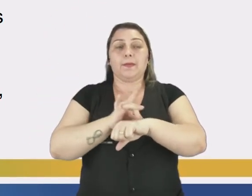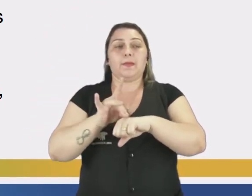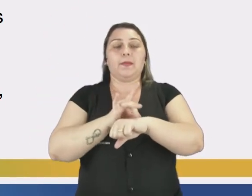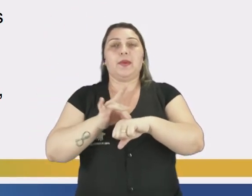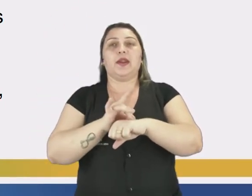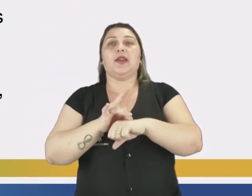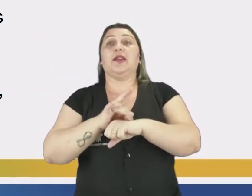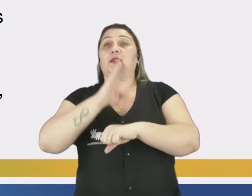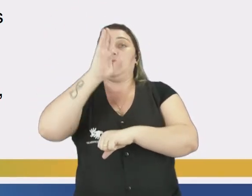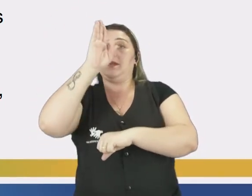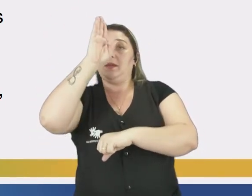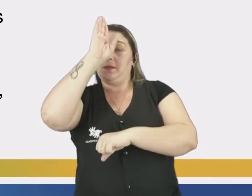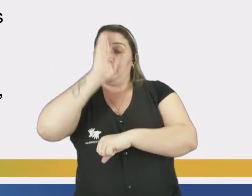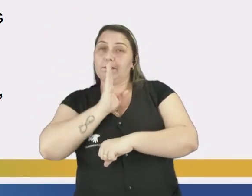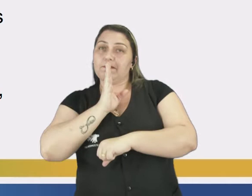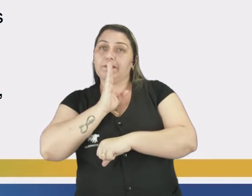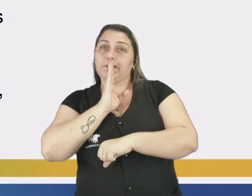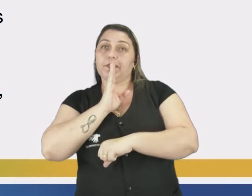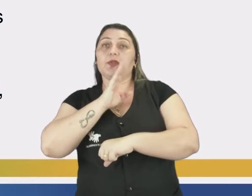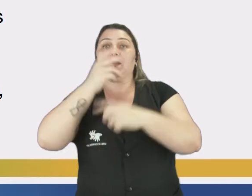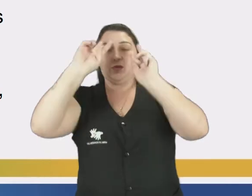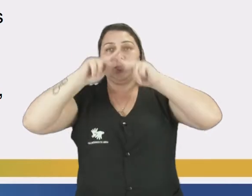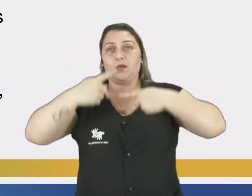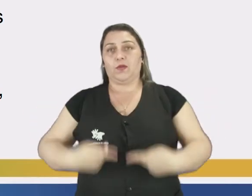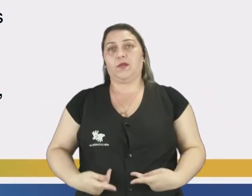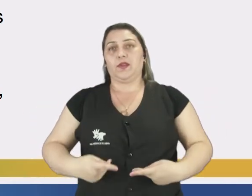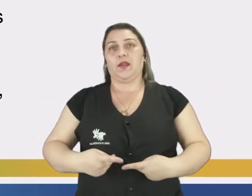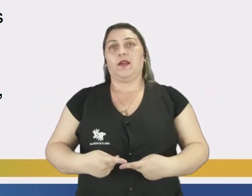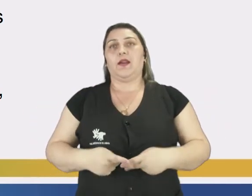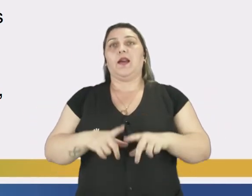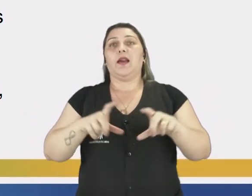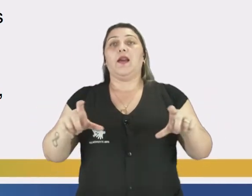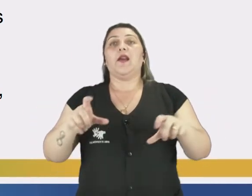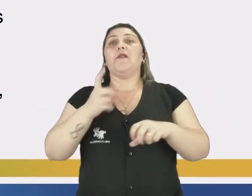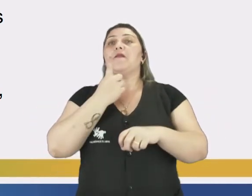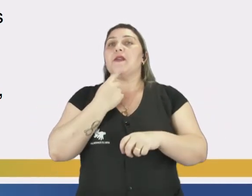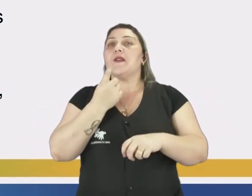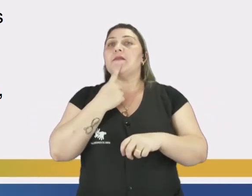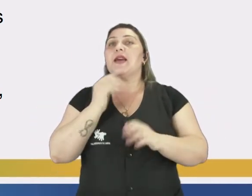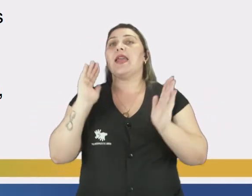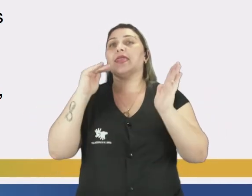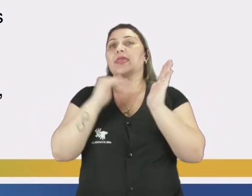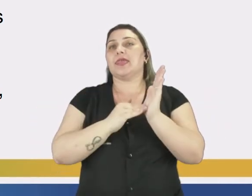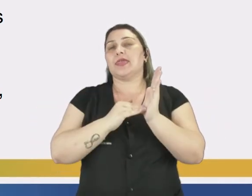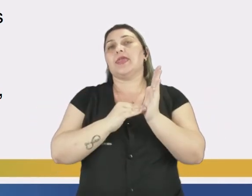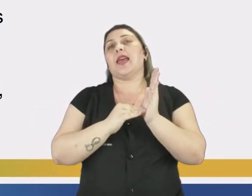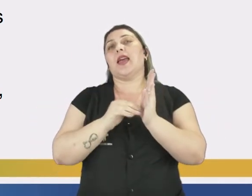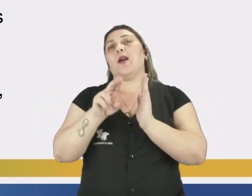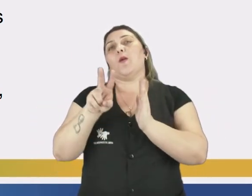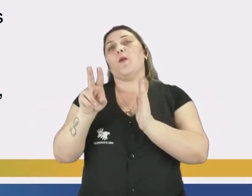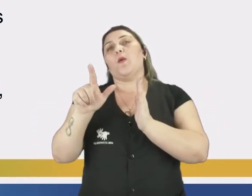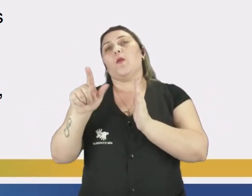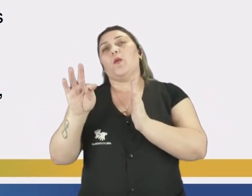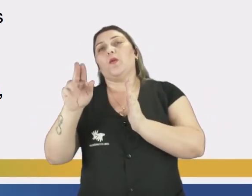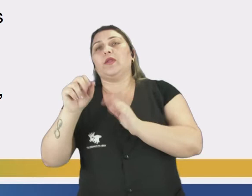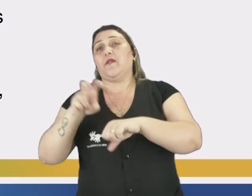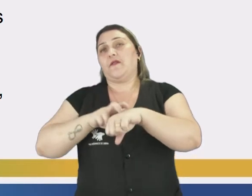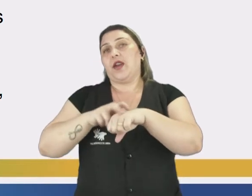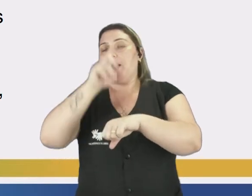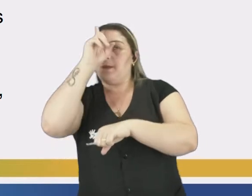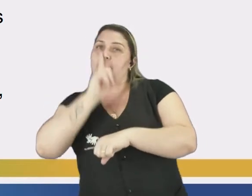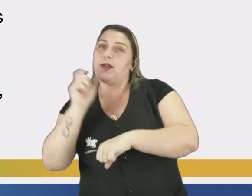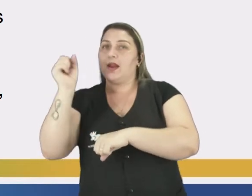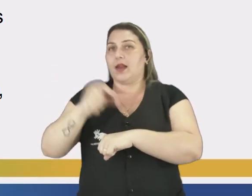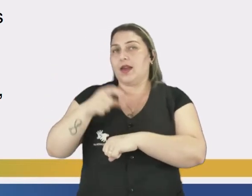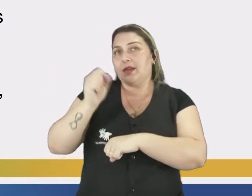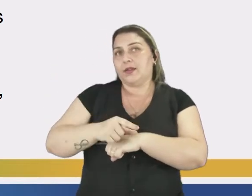nuances de cinza. Nos humanos, nós vemos a faixa que vai do vermelho até ultravioleta, passando pelo verde, amarelo,